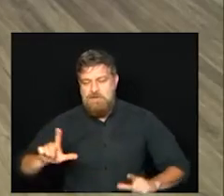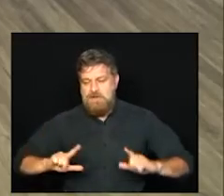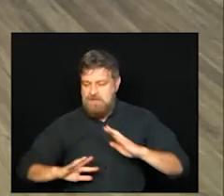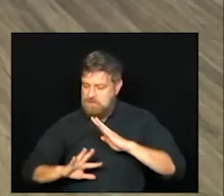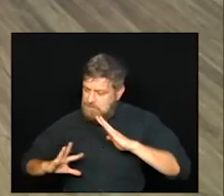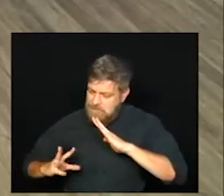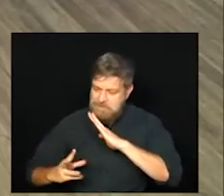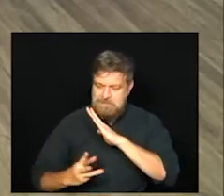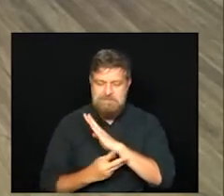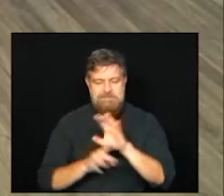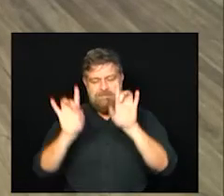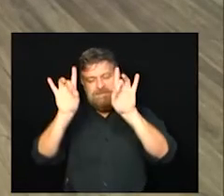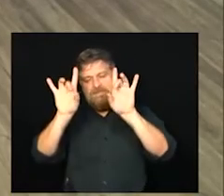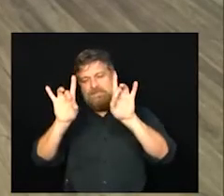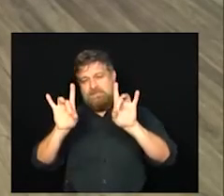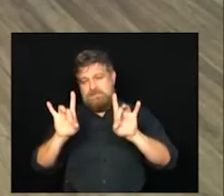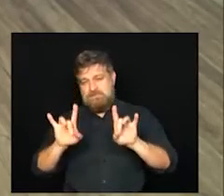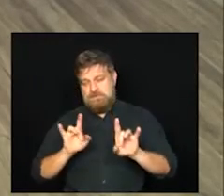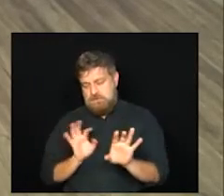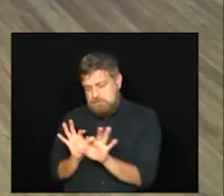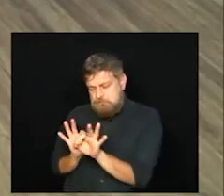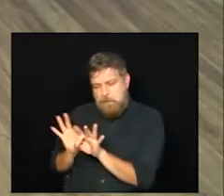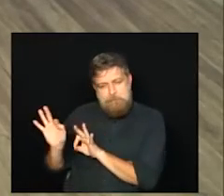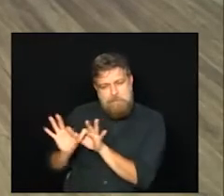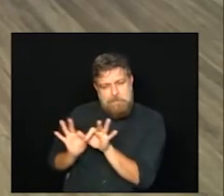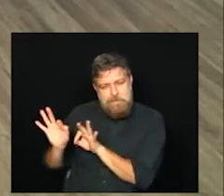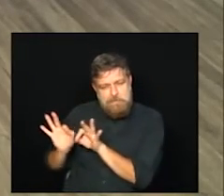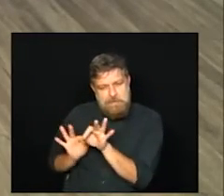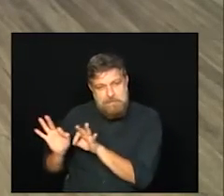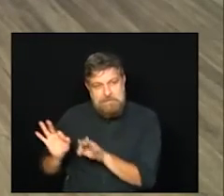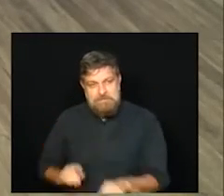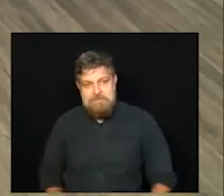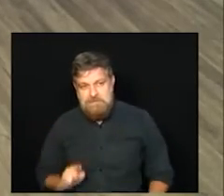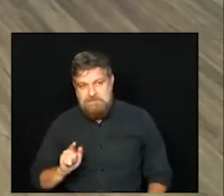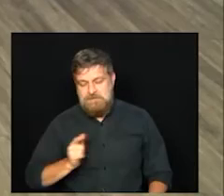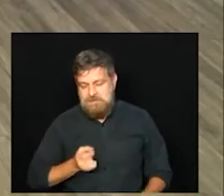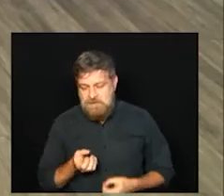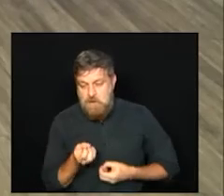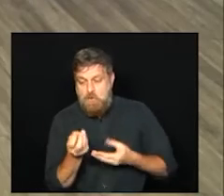Total especial que nós estamos preparando para você, com